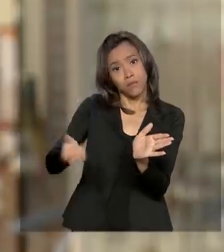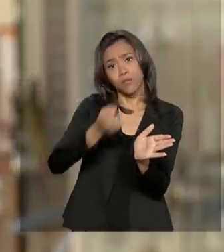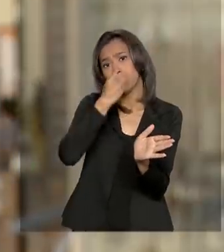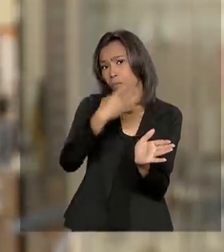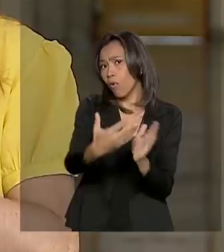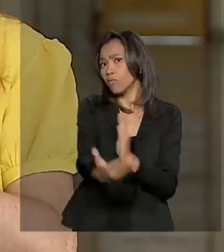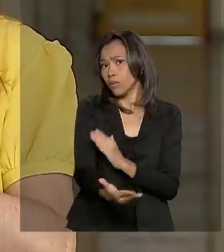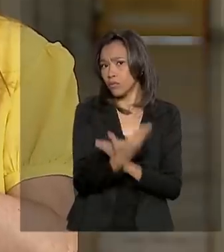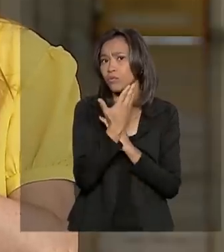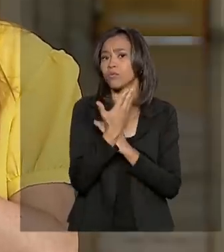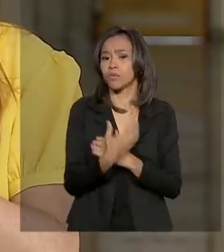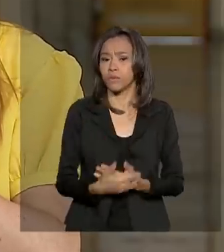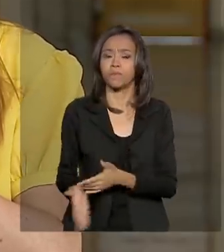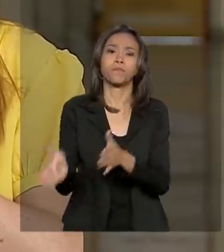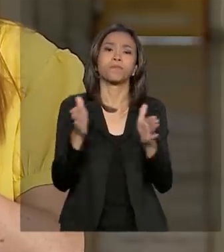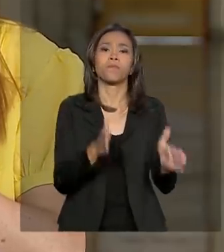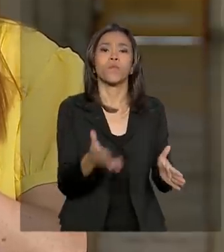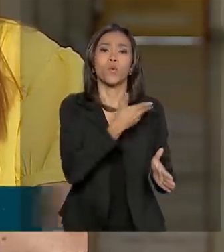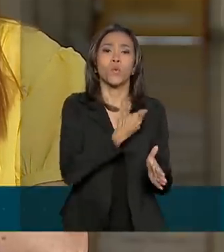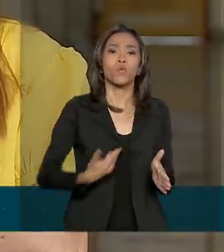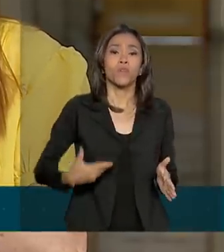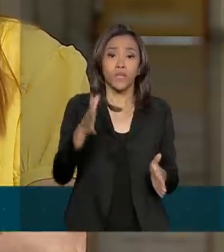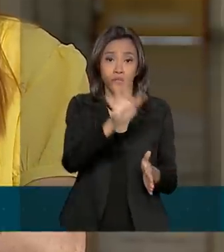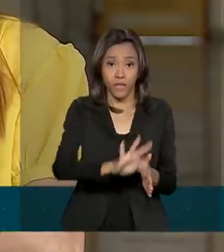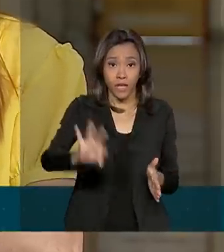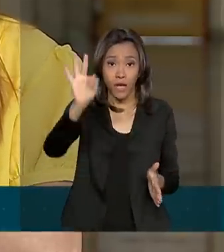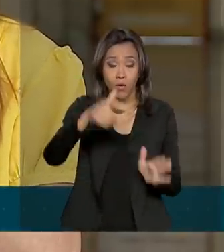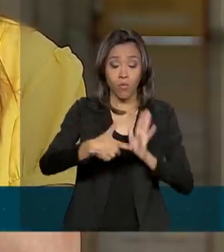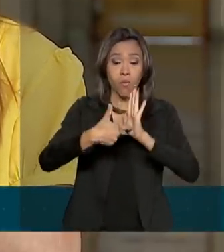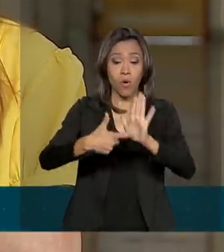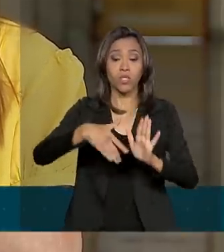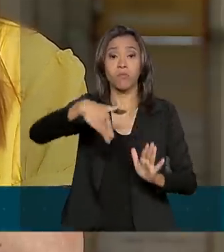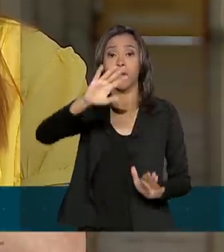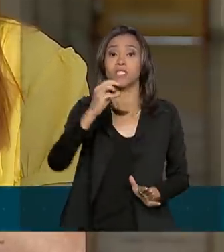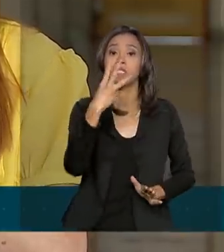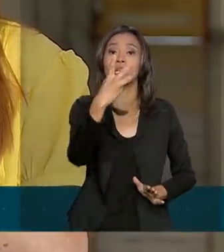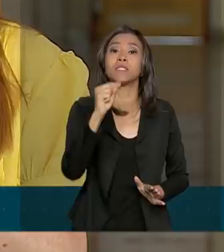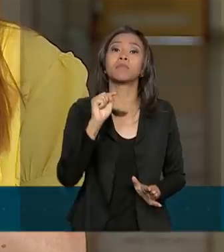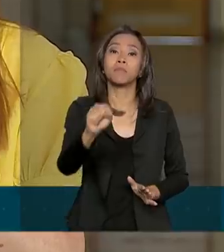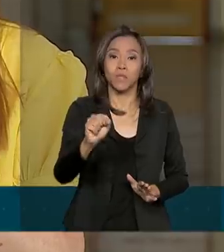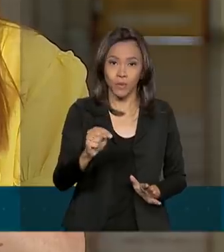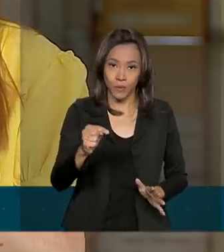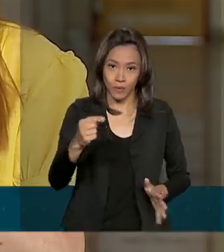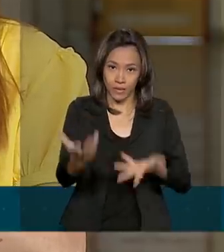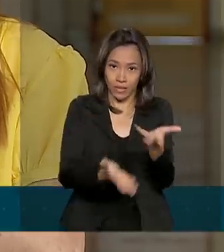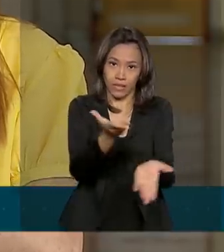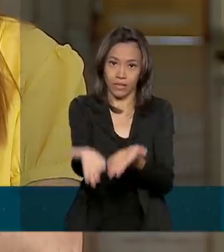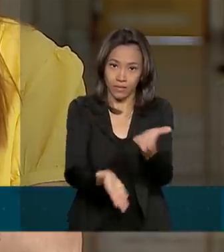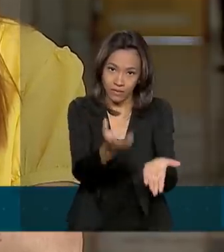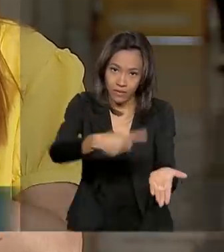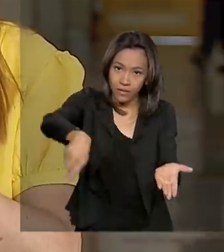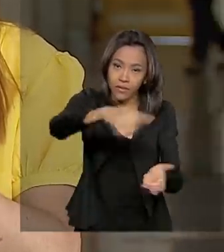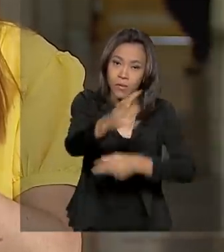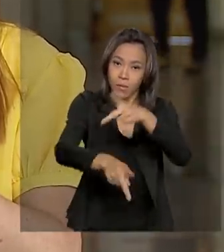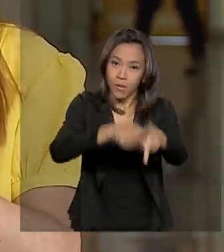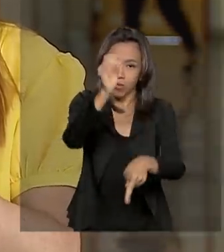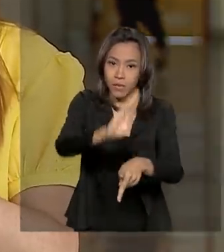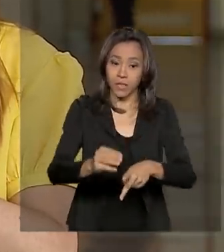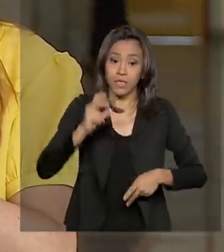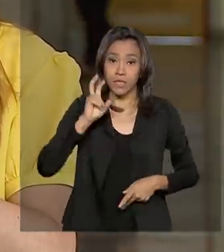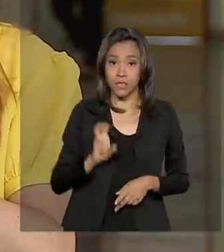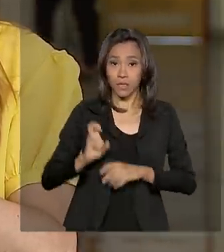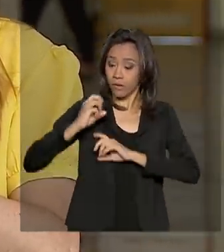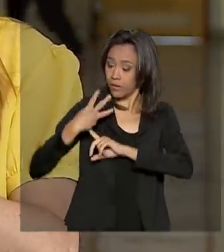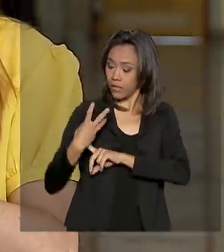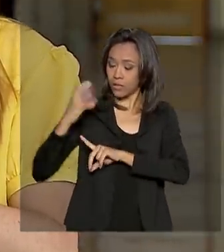benefícios o governo federal oferece mais de três mil serviços à população brasileira 53 por cento